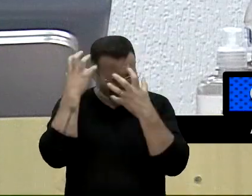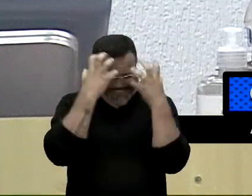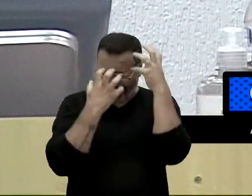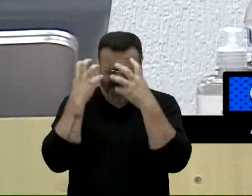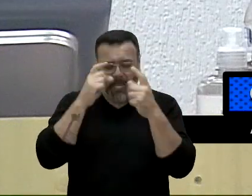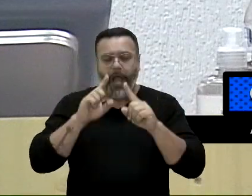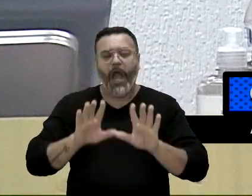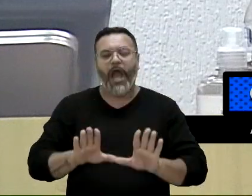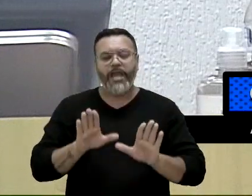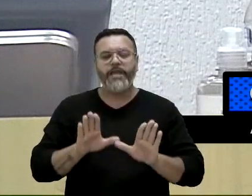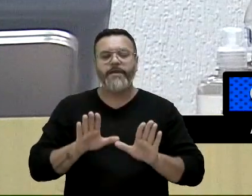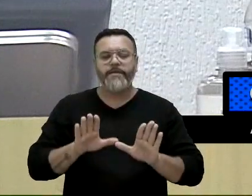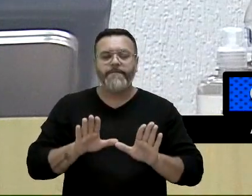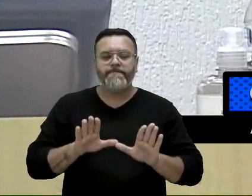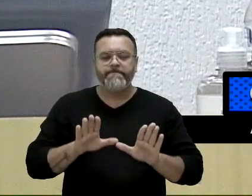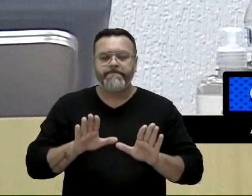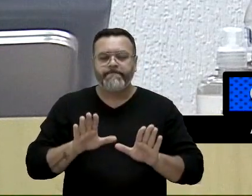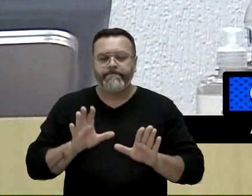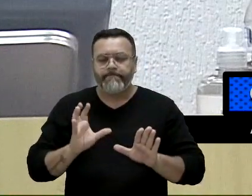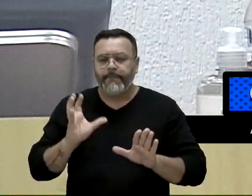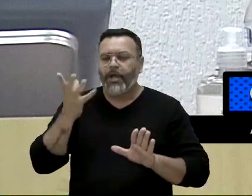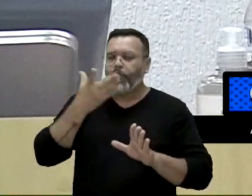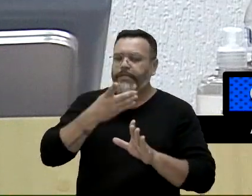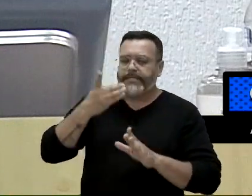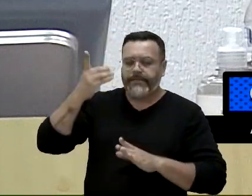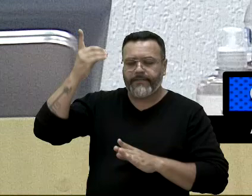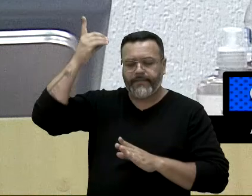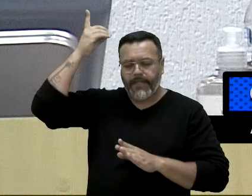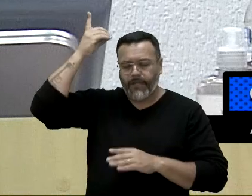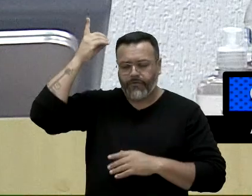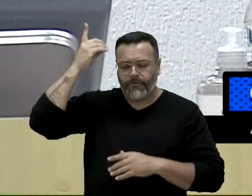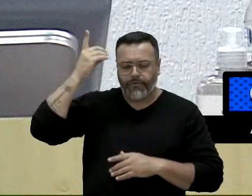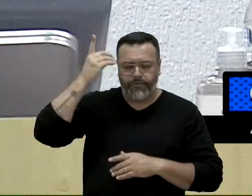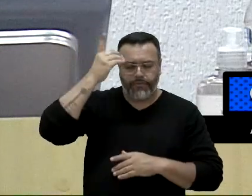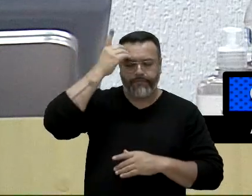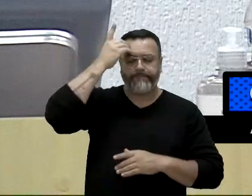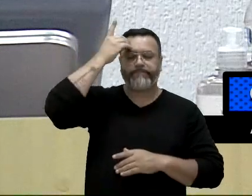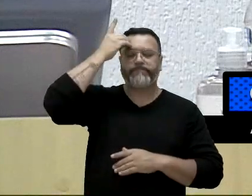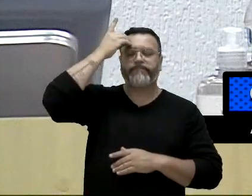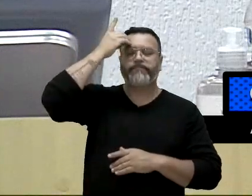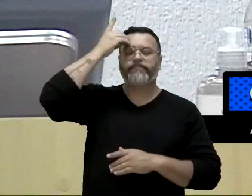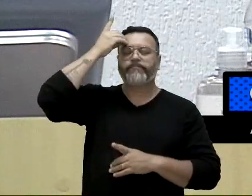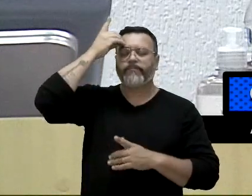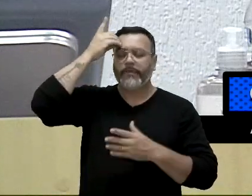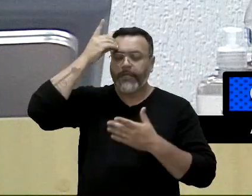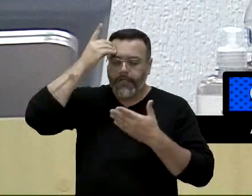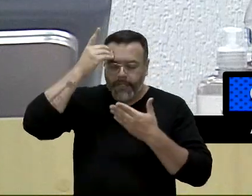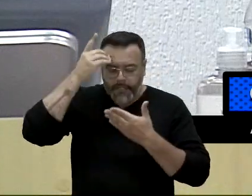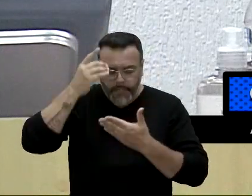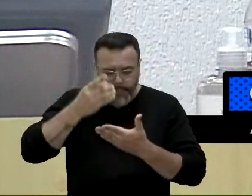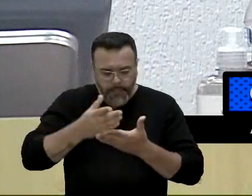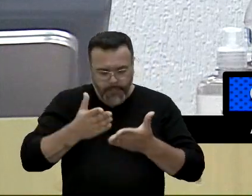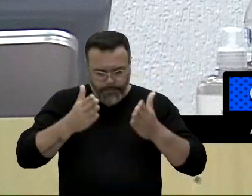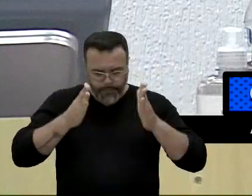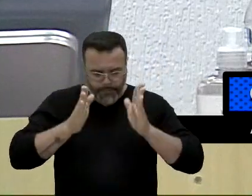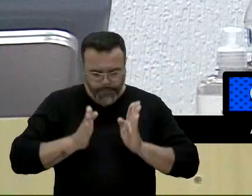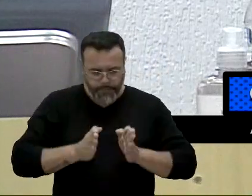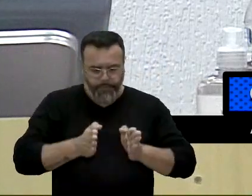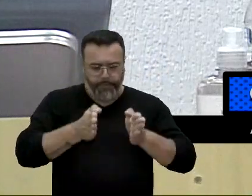como já é uma dádiva de Deus. É um dom da gente. É igual andar de bicicleta. E eu tenho desenrolado essa